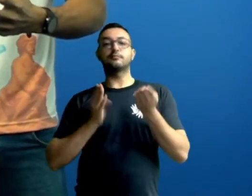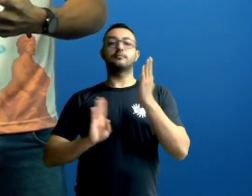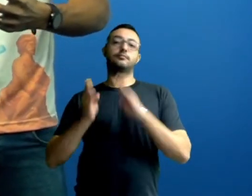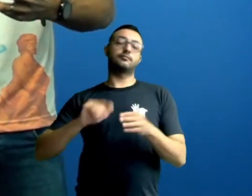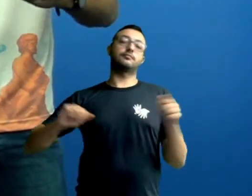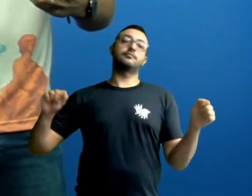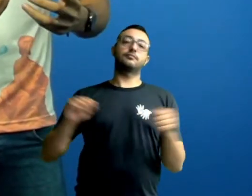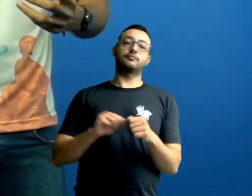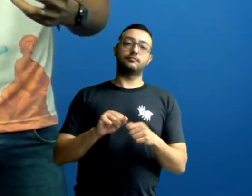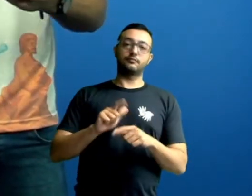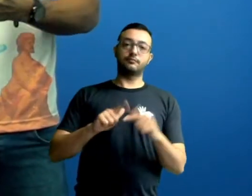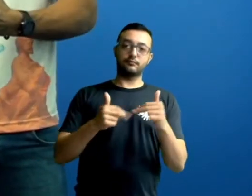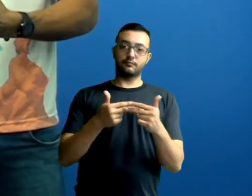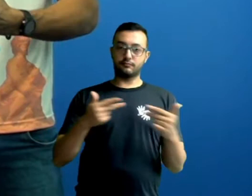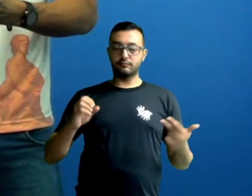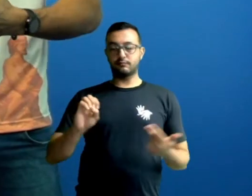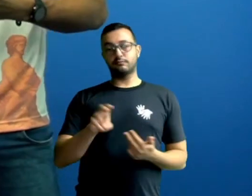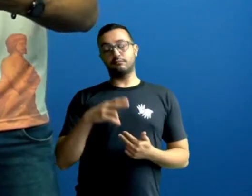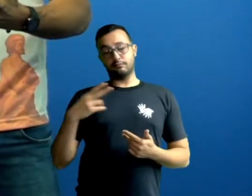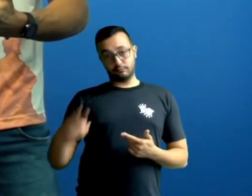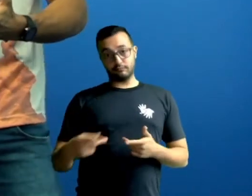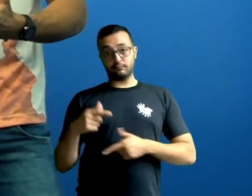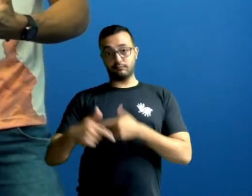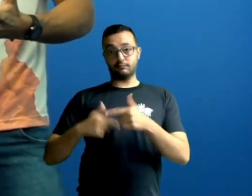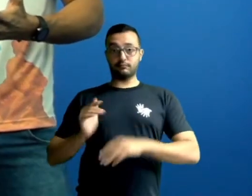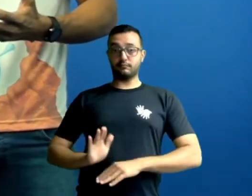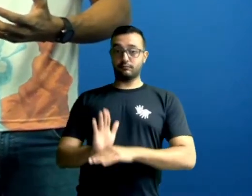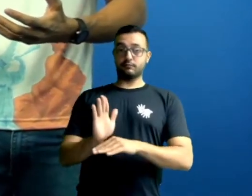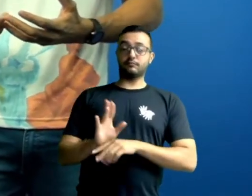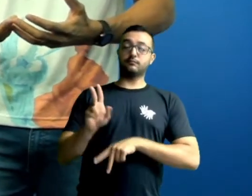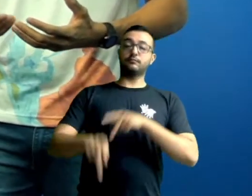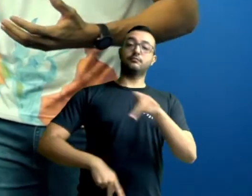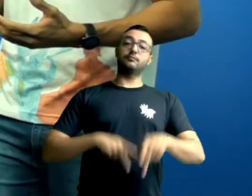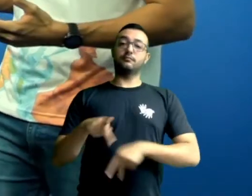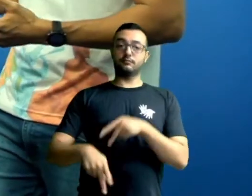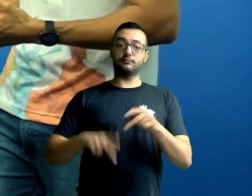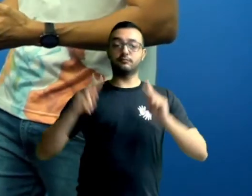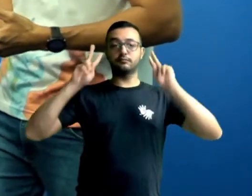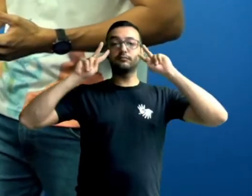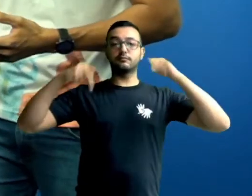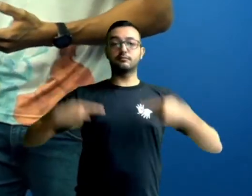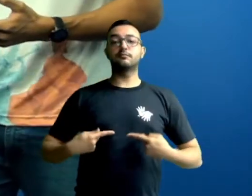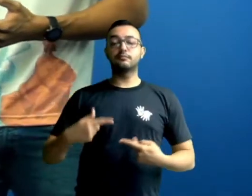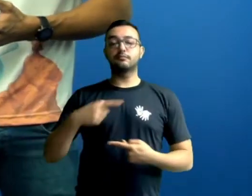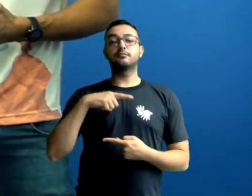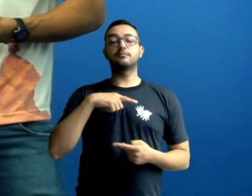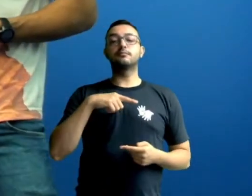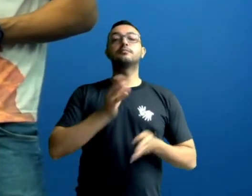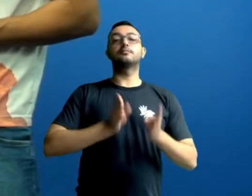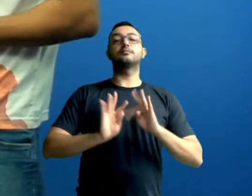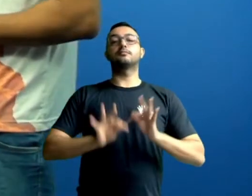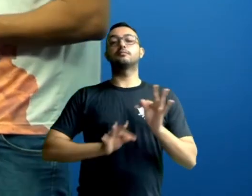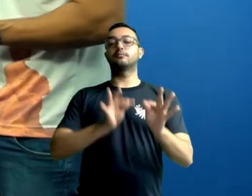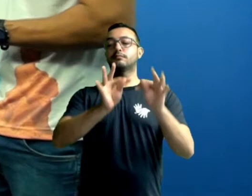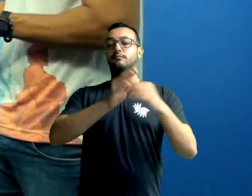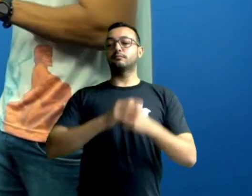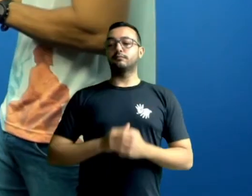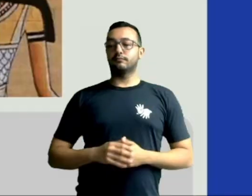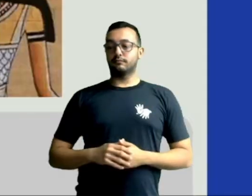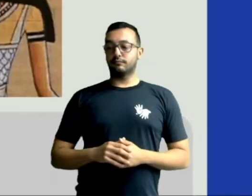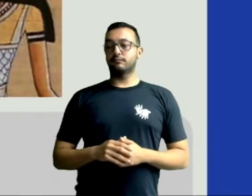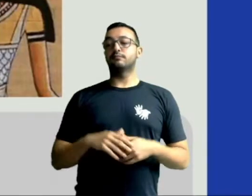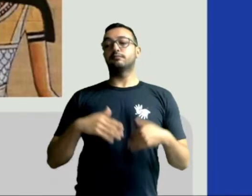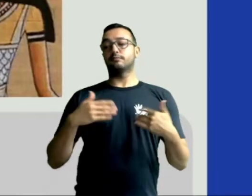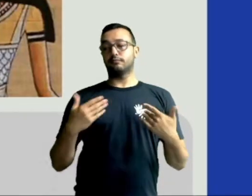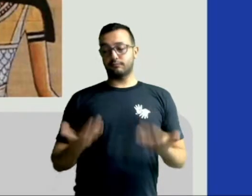para produzir produtos ou serviços que vão ser utilizados pelas populações humanas, nós temos então a biotecnologia.